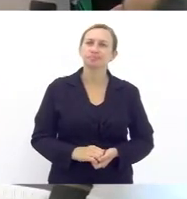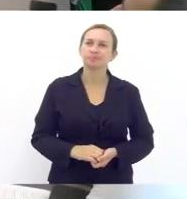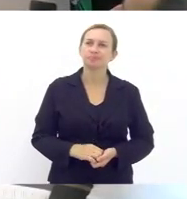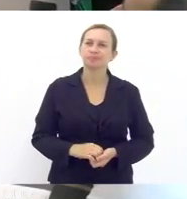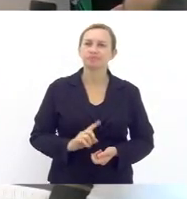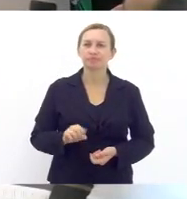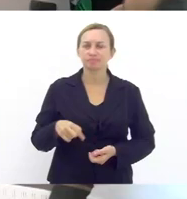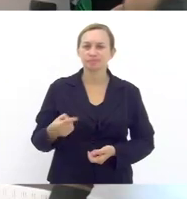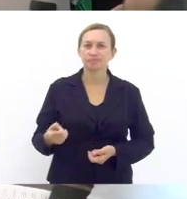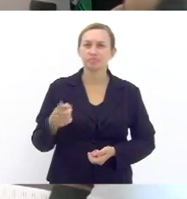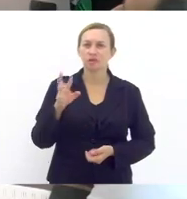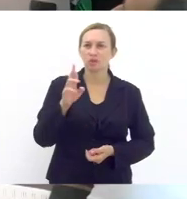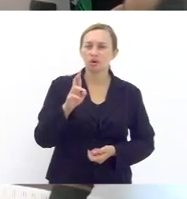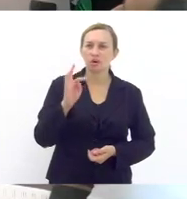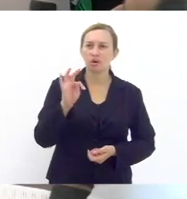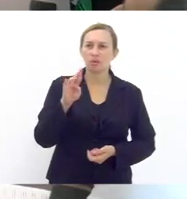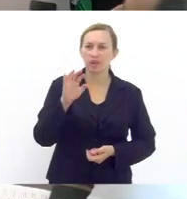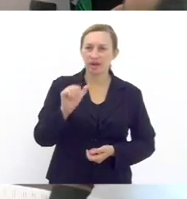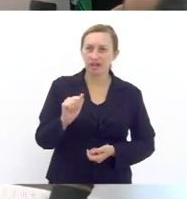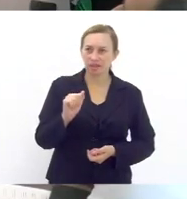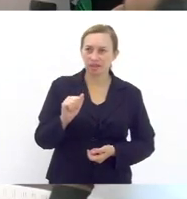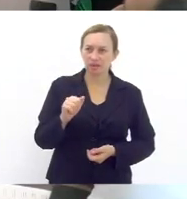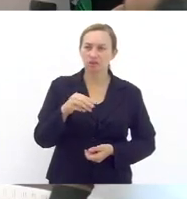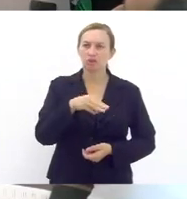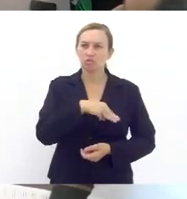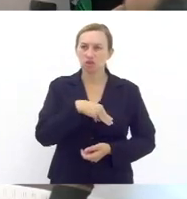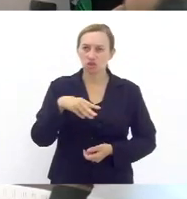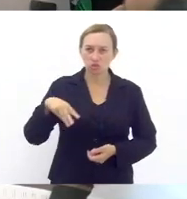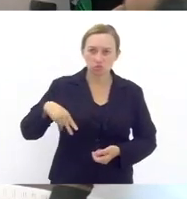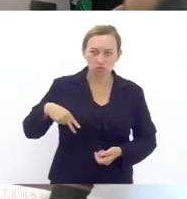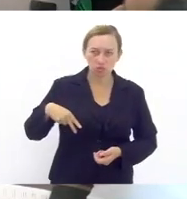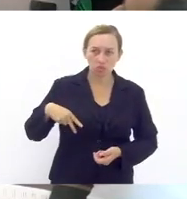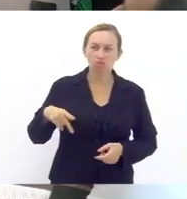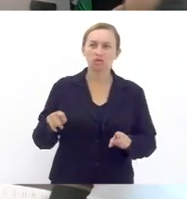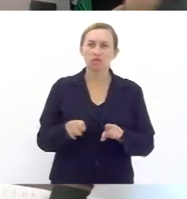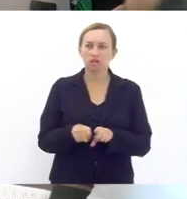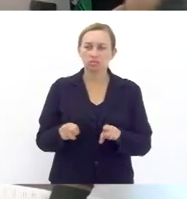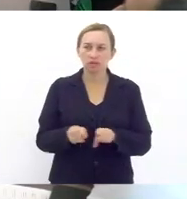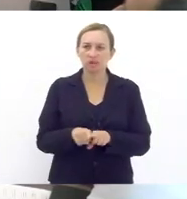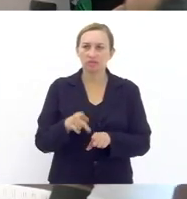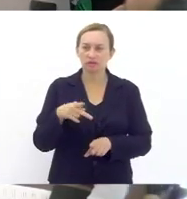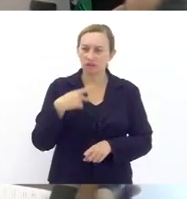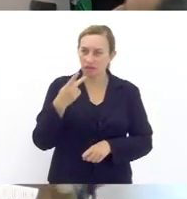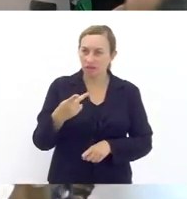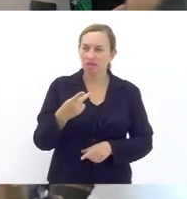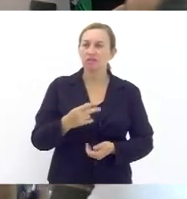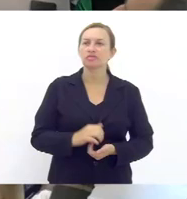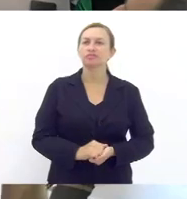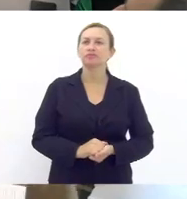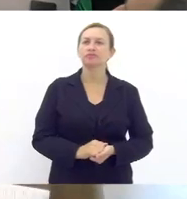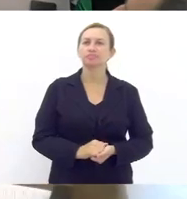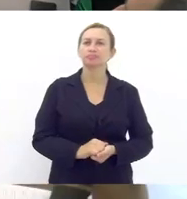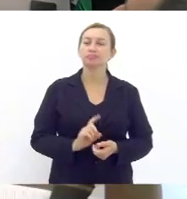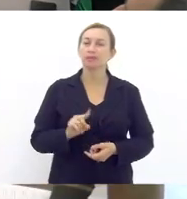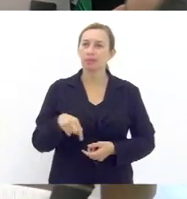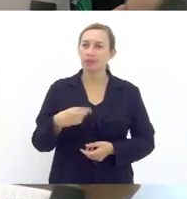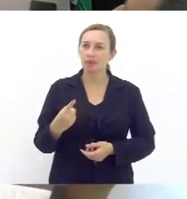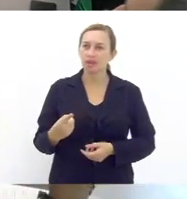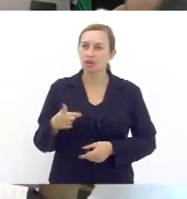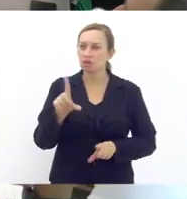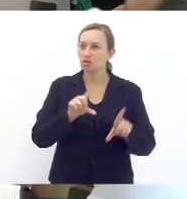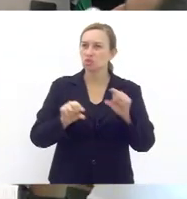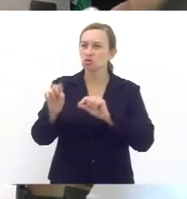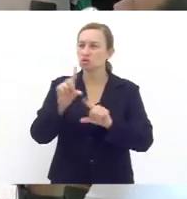e em seguida Roberta Rosa Ribeiro do Ministério Público também vai ouvir vai falar também depois nós vamos escolher